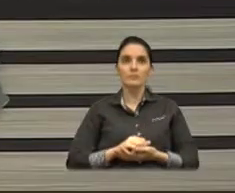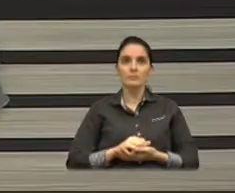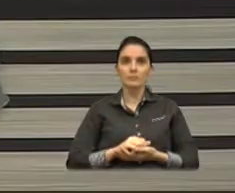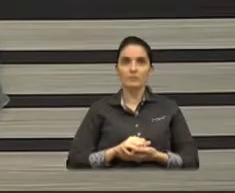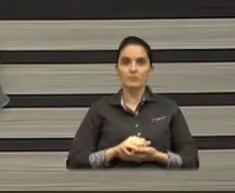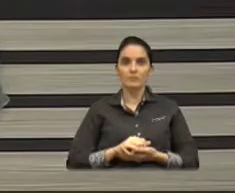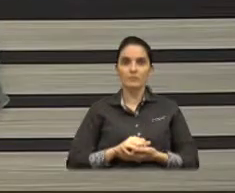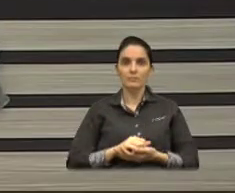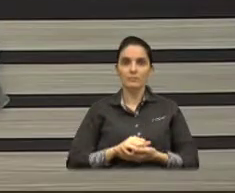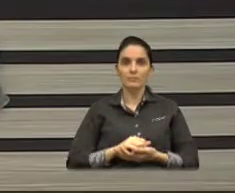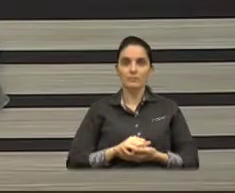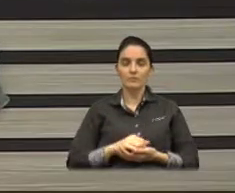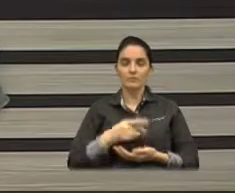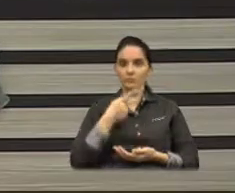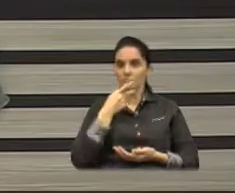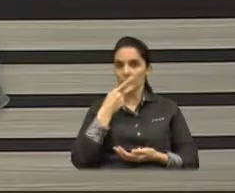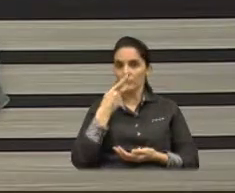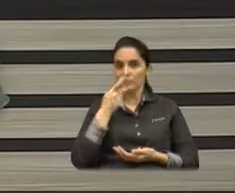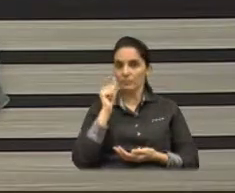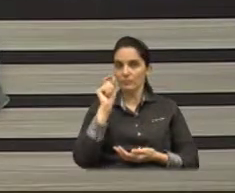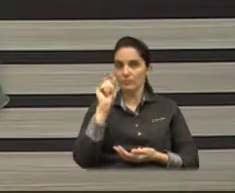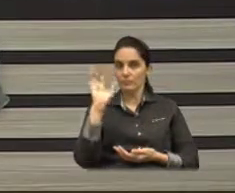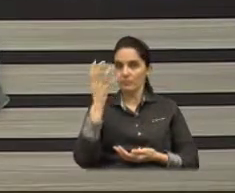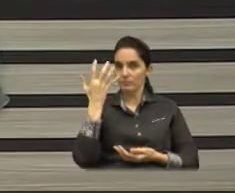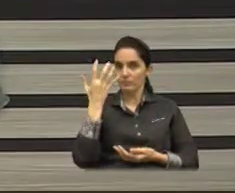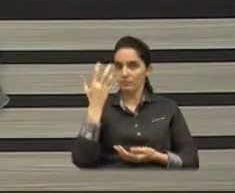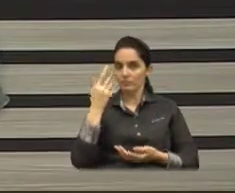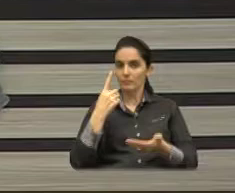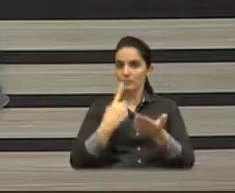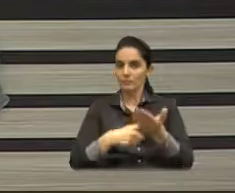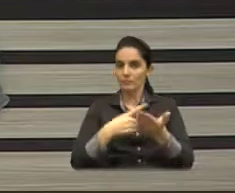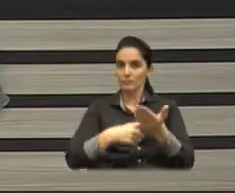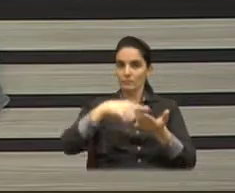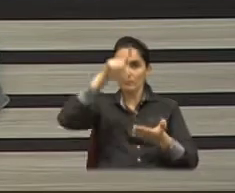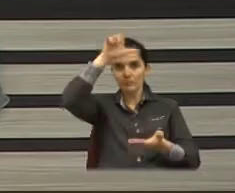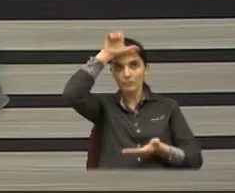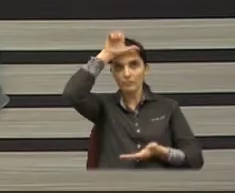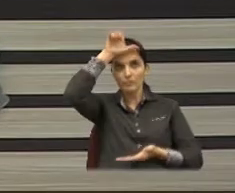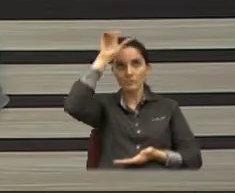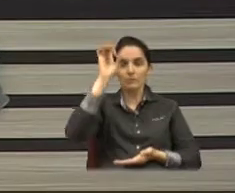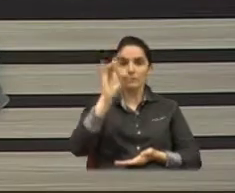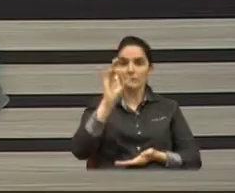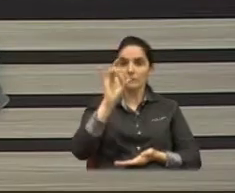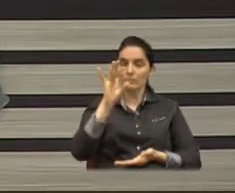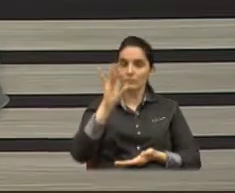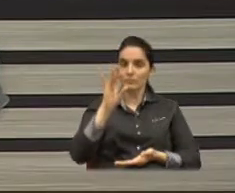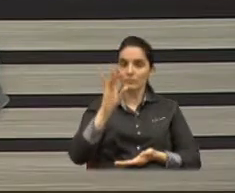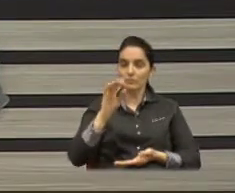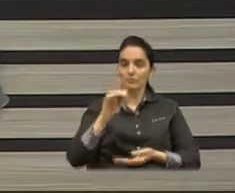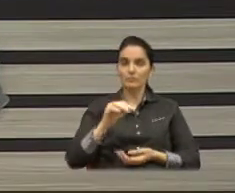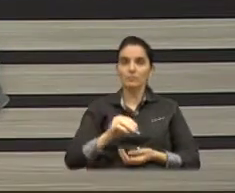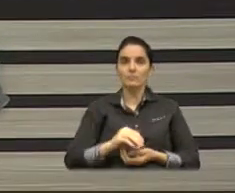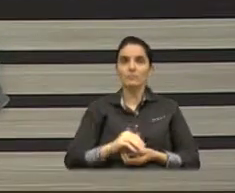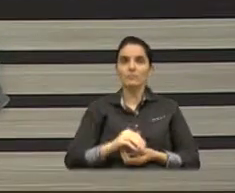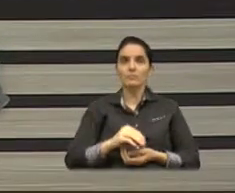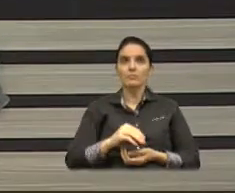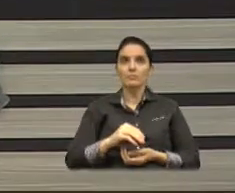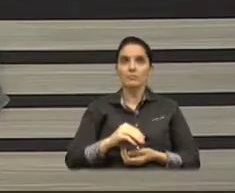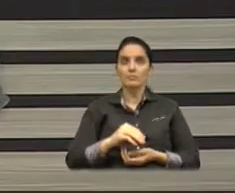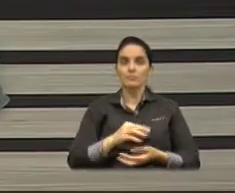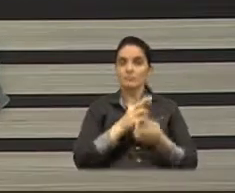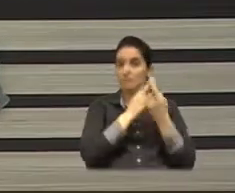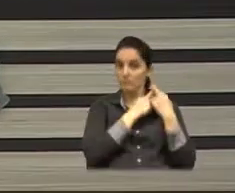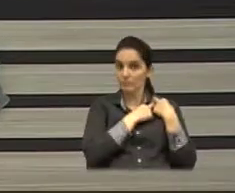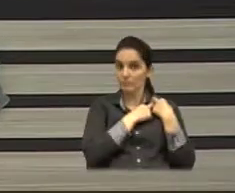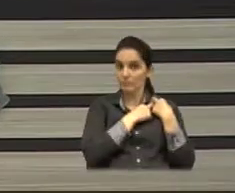Antes de falar o resultado, foi acertado entre os líderes que apenas o proponente iria justificar o